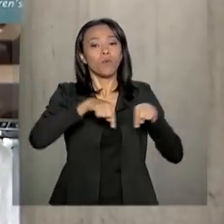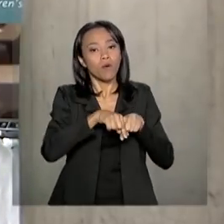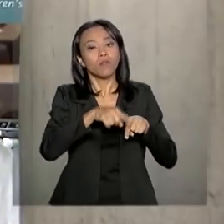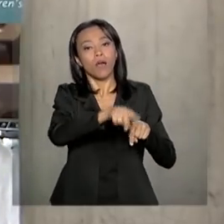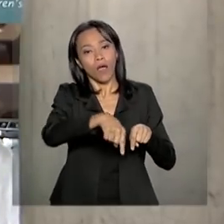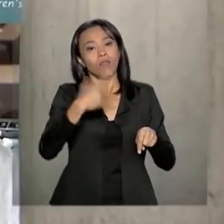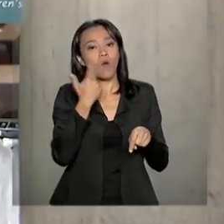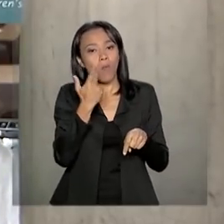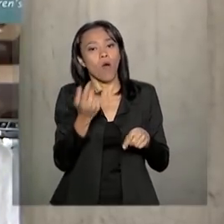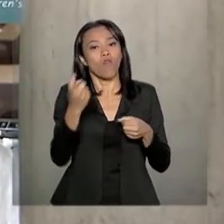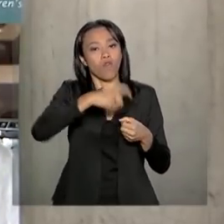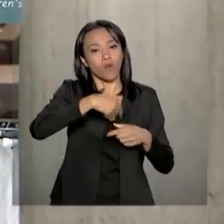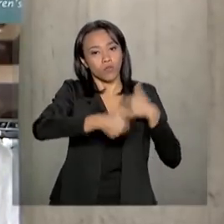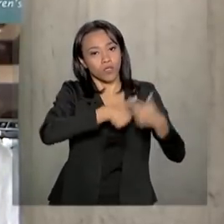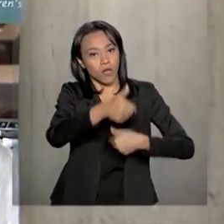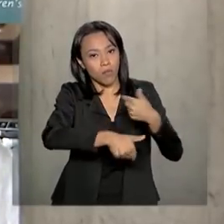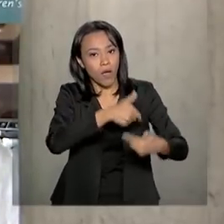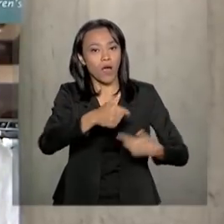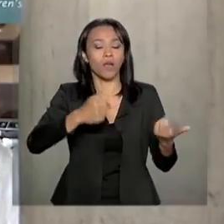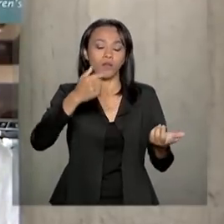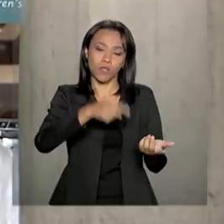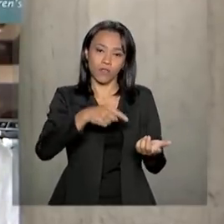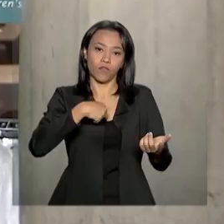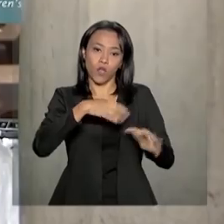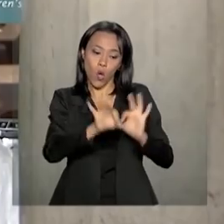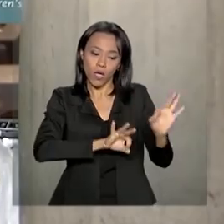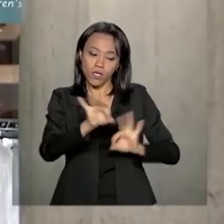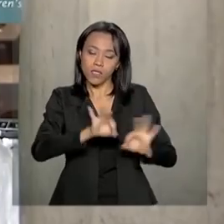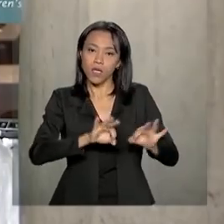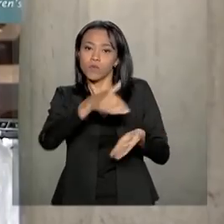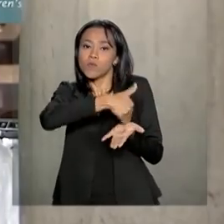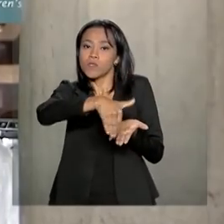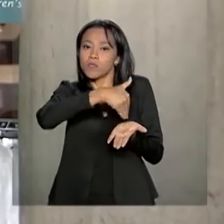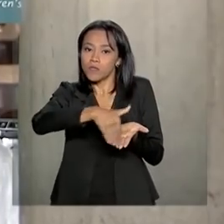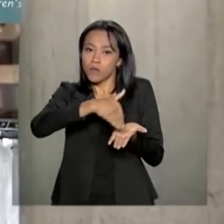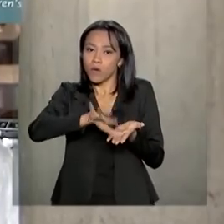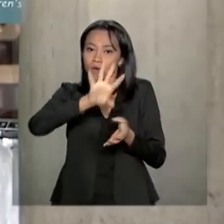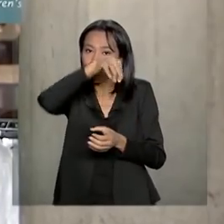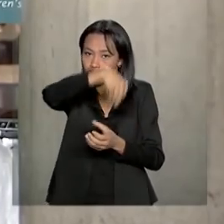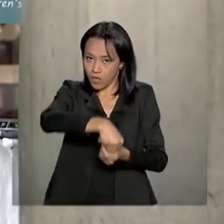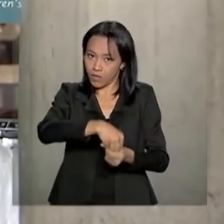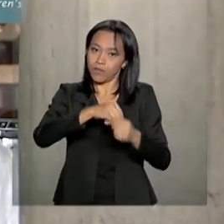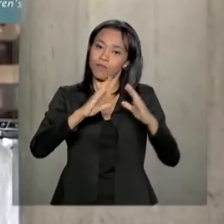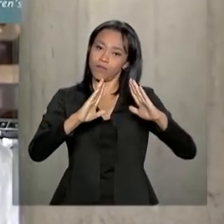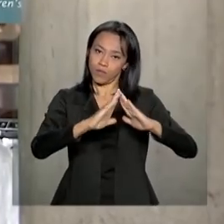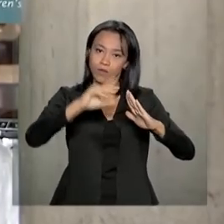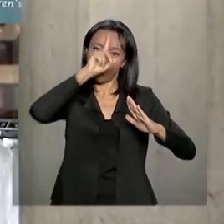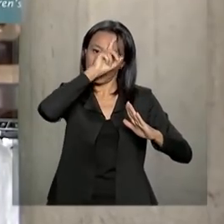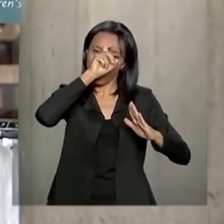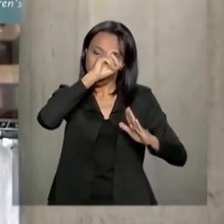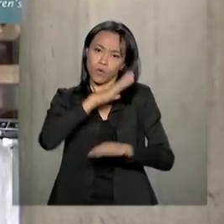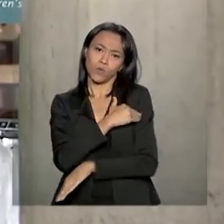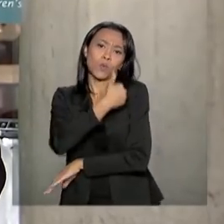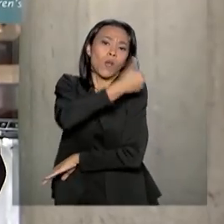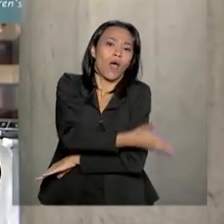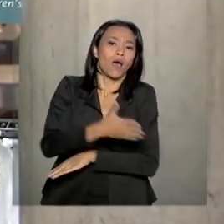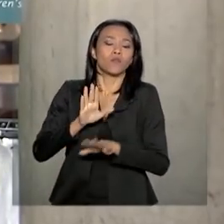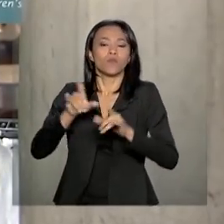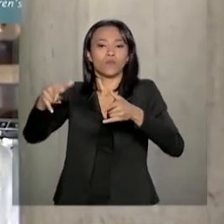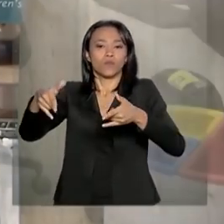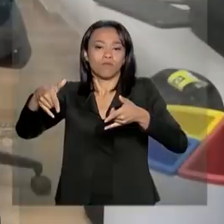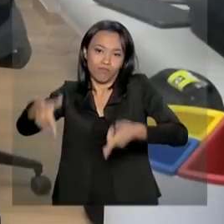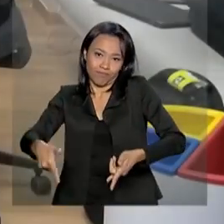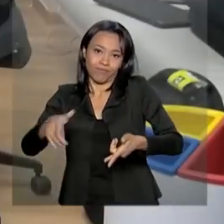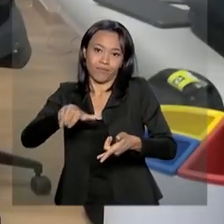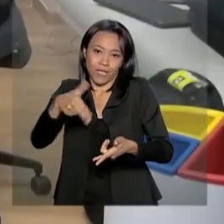como presidente da República em um gabinete provisório que foi montado aqui pelo Palácio do Planalto, na antessala do quarto onde